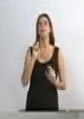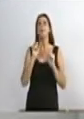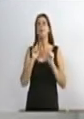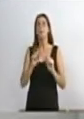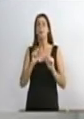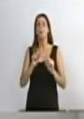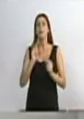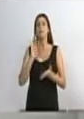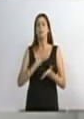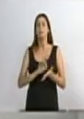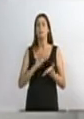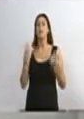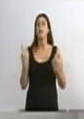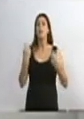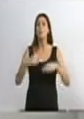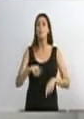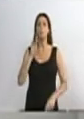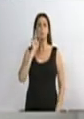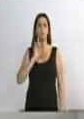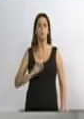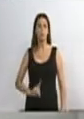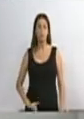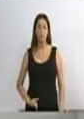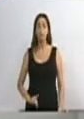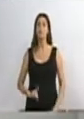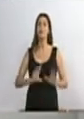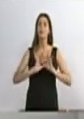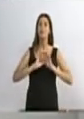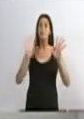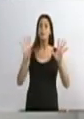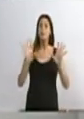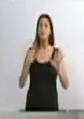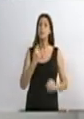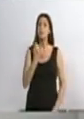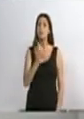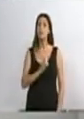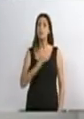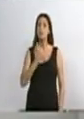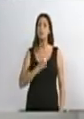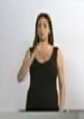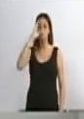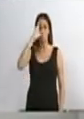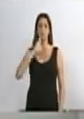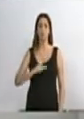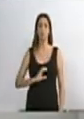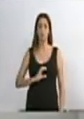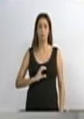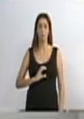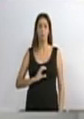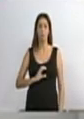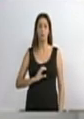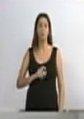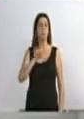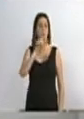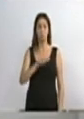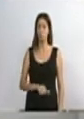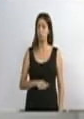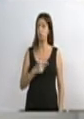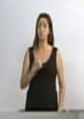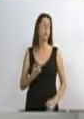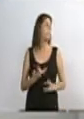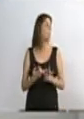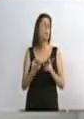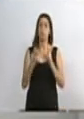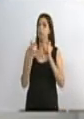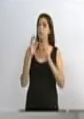atenta contra os direitos e as liberdades individuais do cidadão. Os próprios não se dão conta